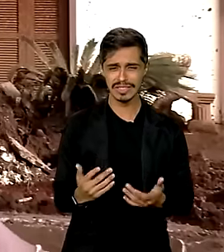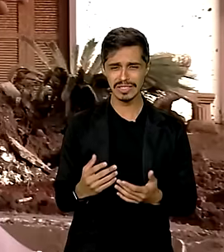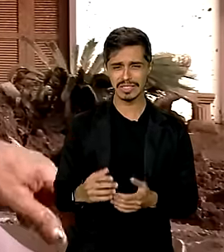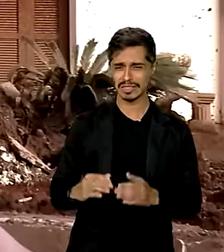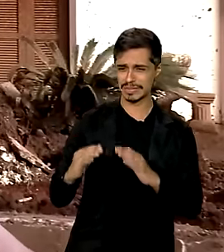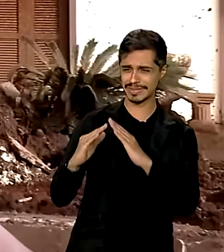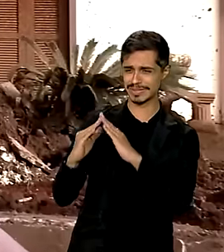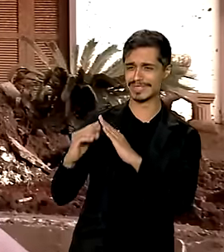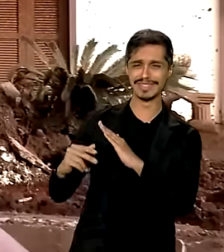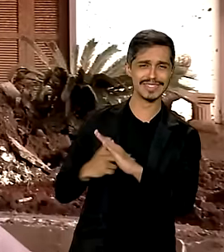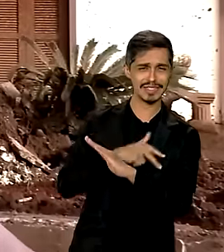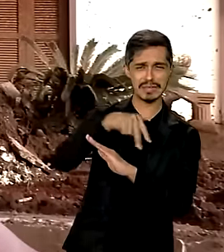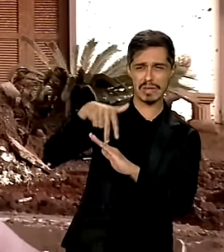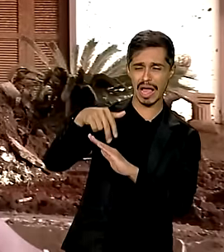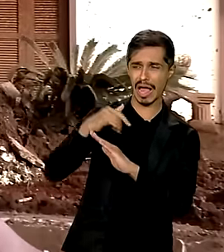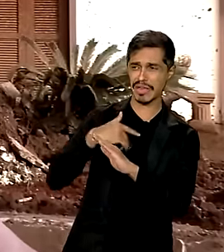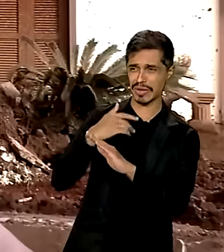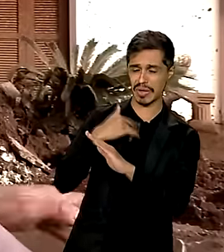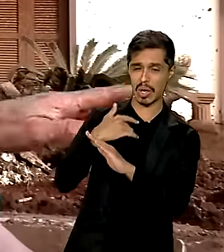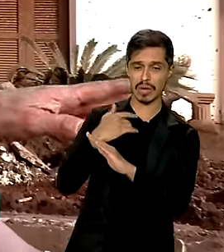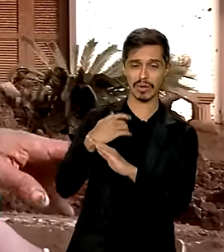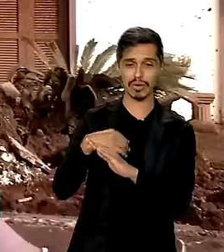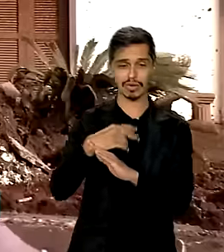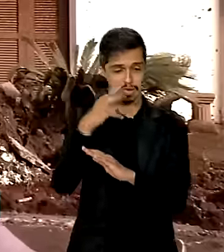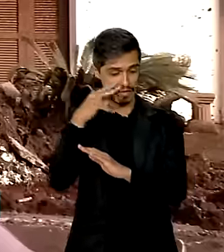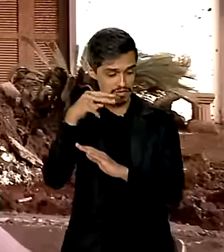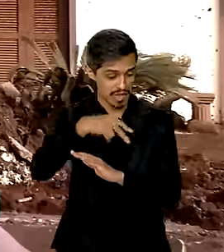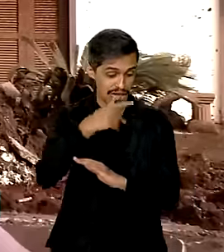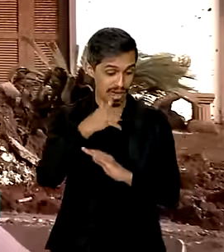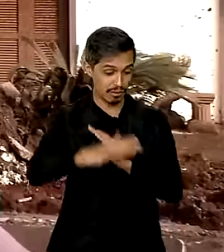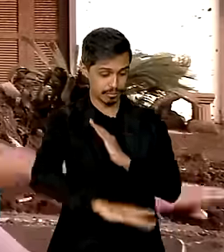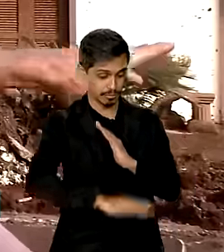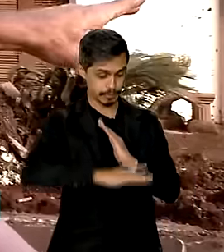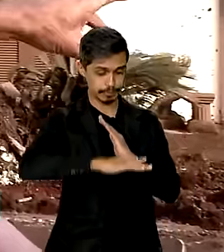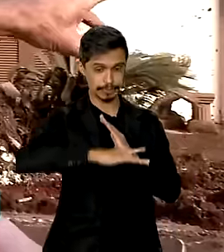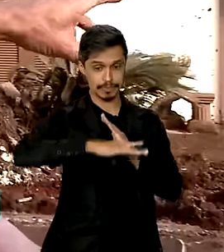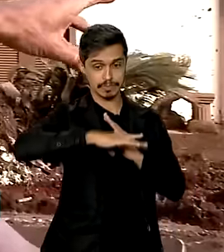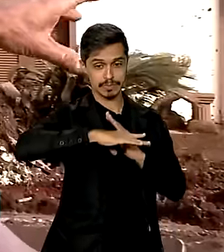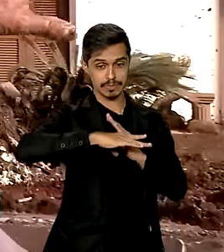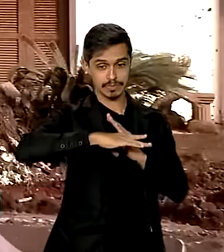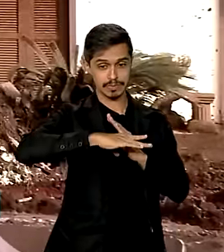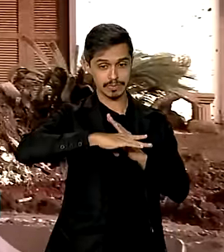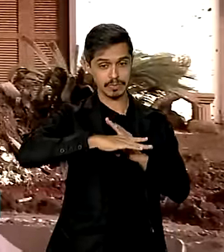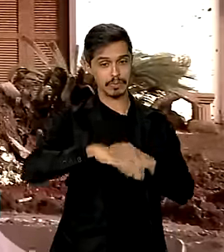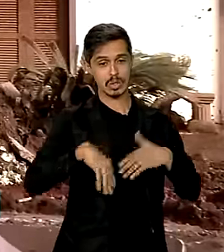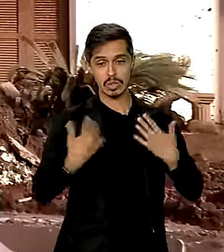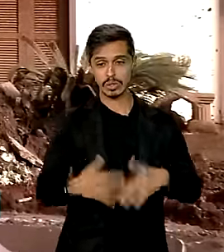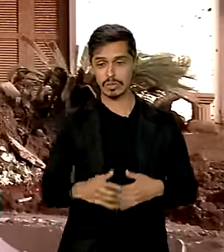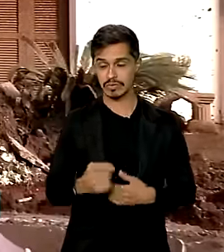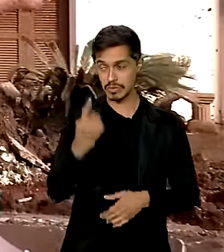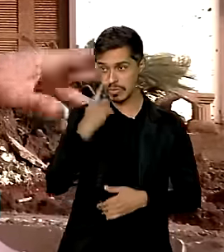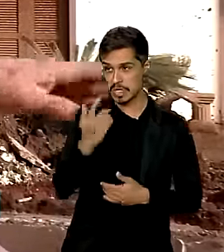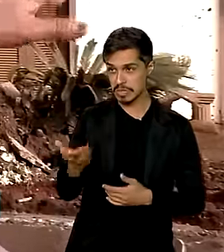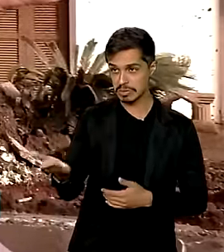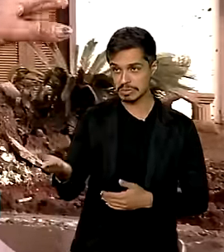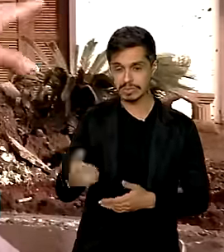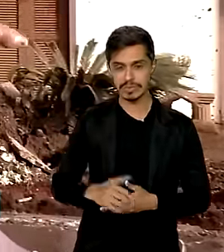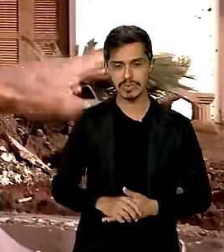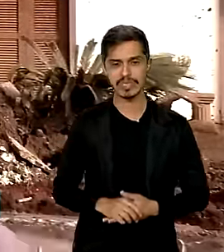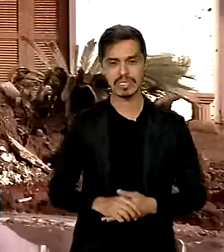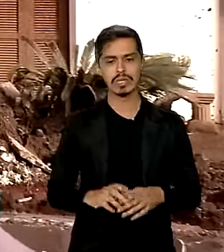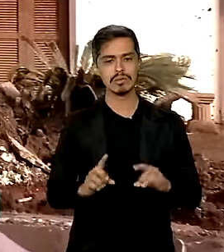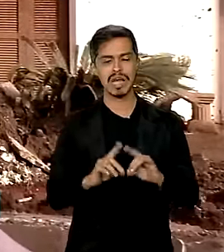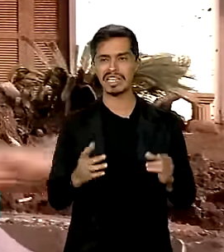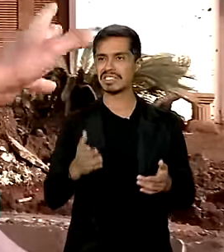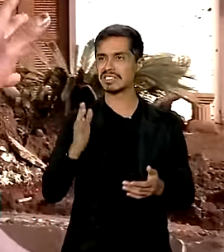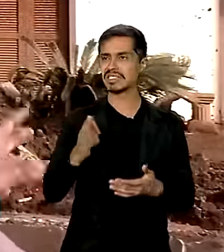da chapa. E daí quando vê, a água já veio daqui. Nós ia botar a coisa para cima, mas daí já não